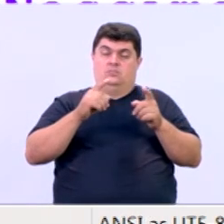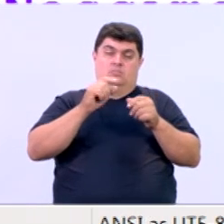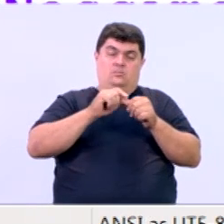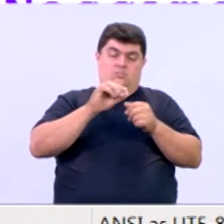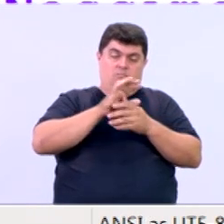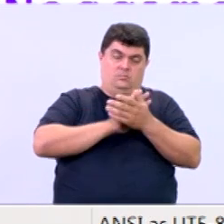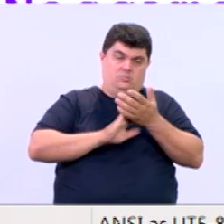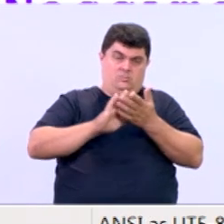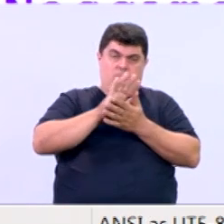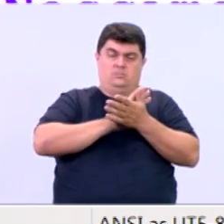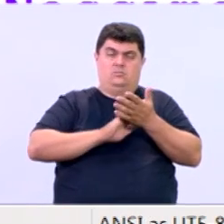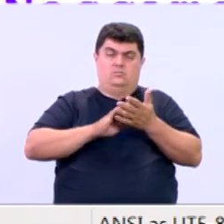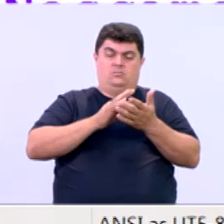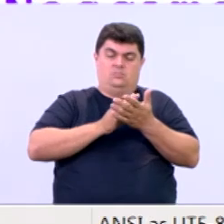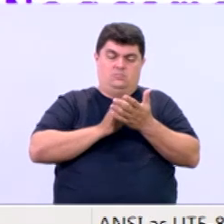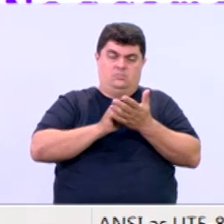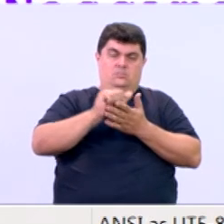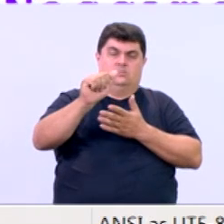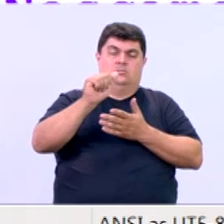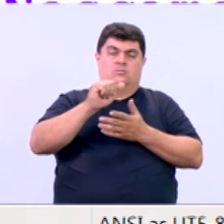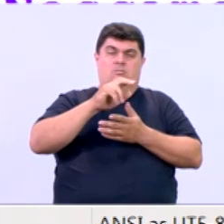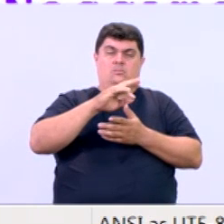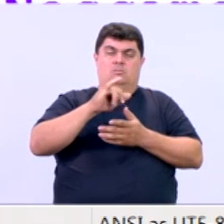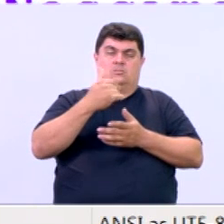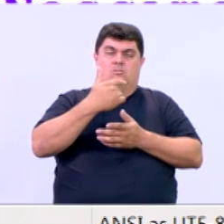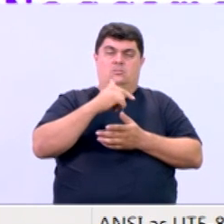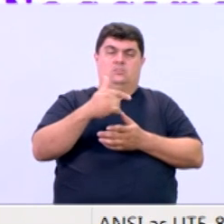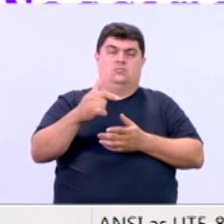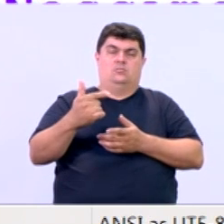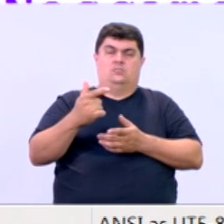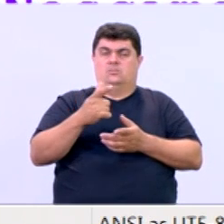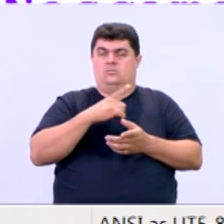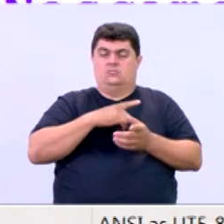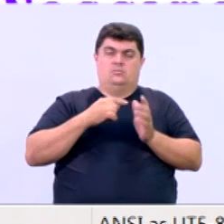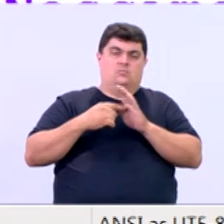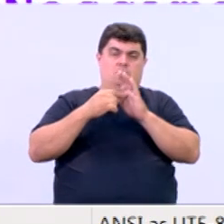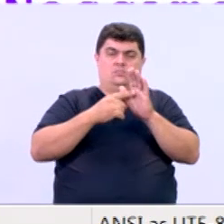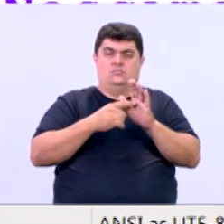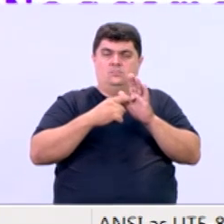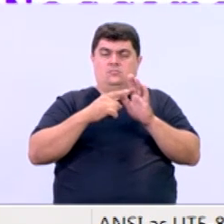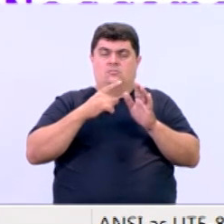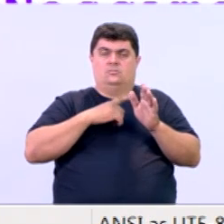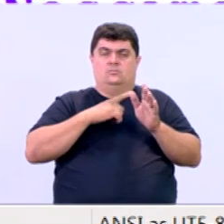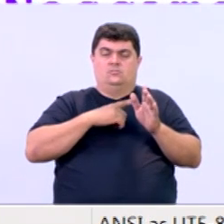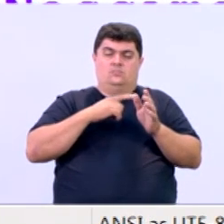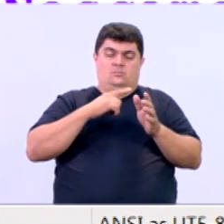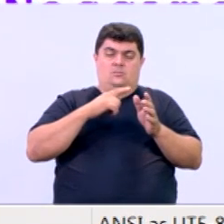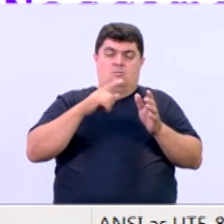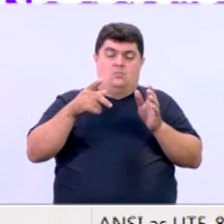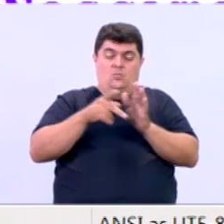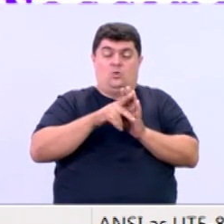nenhuma formatação, ele não vai mostrar